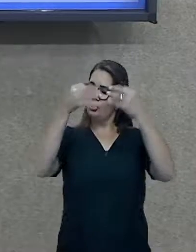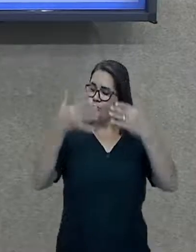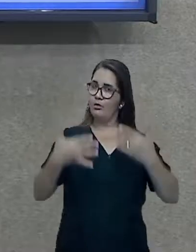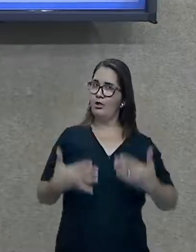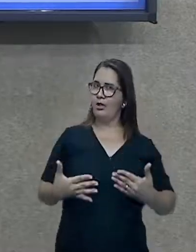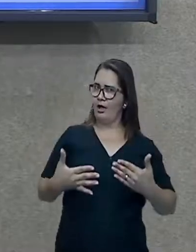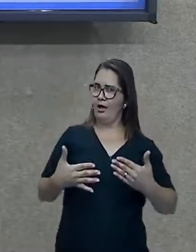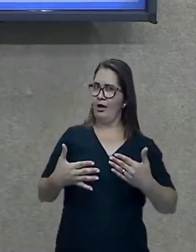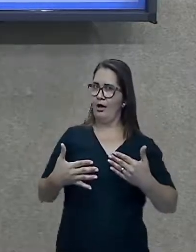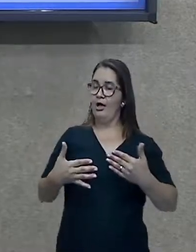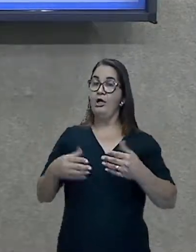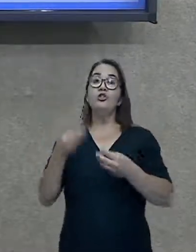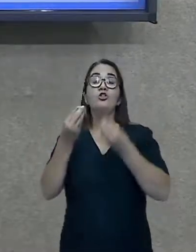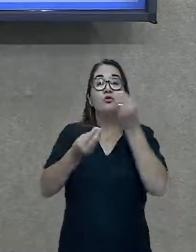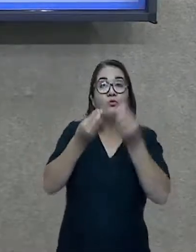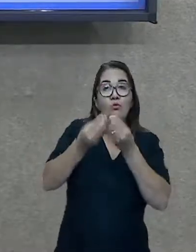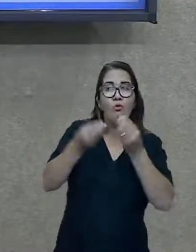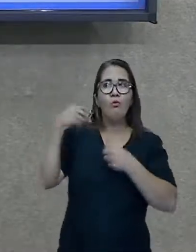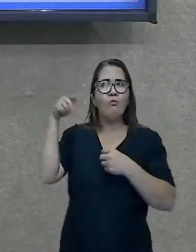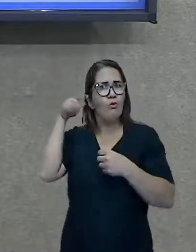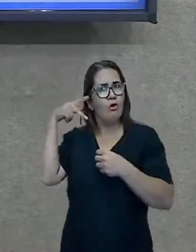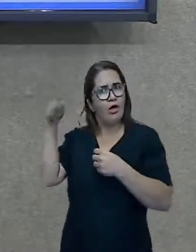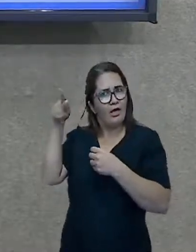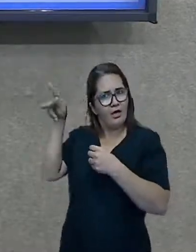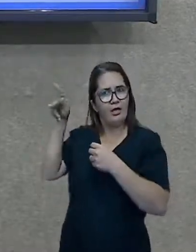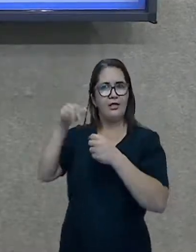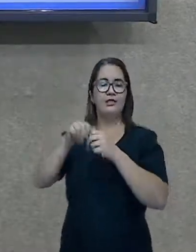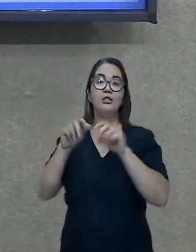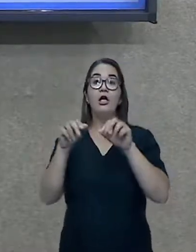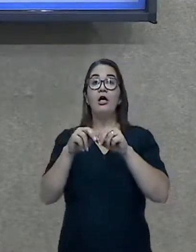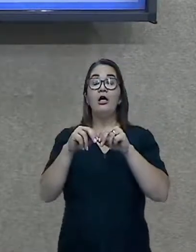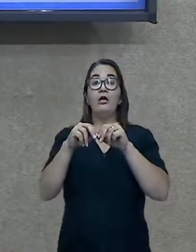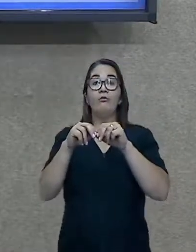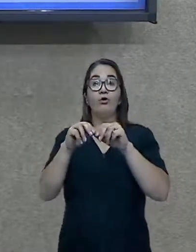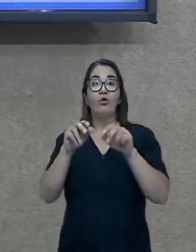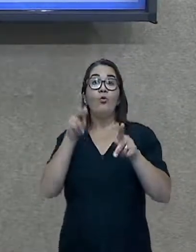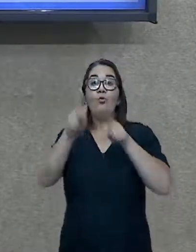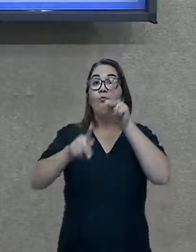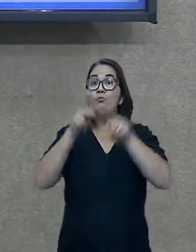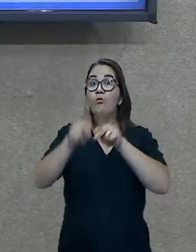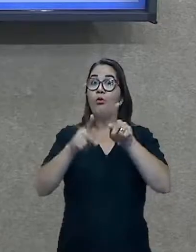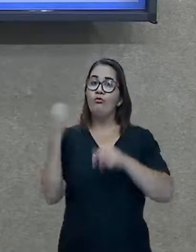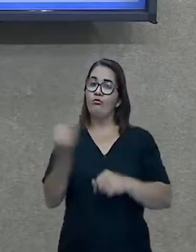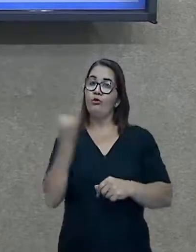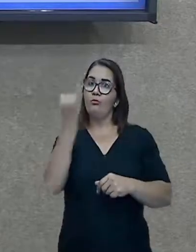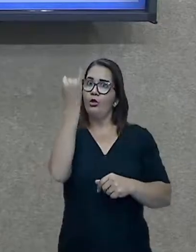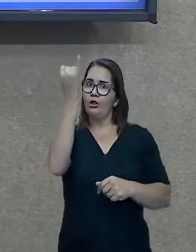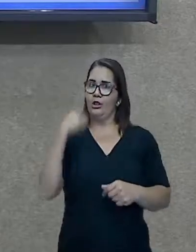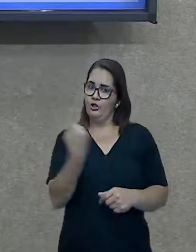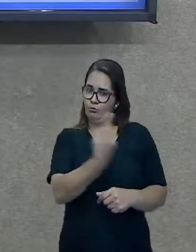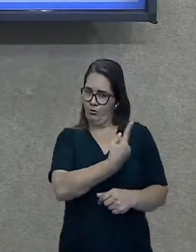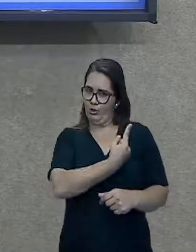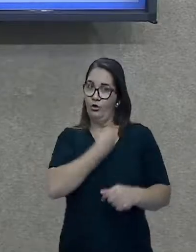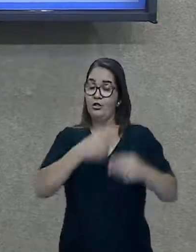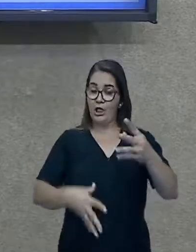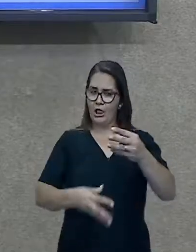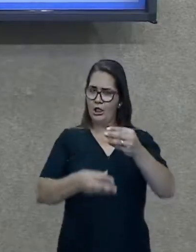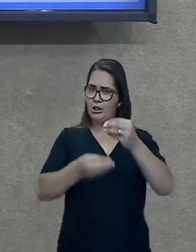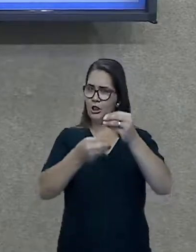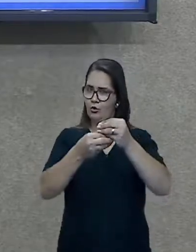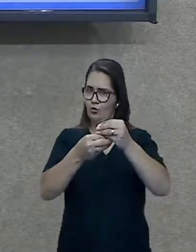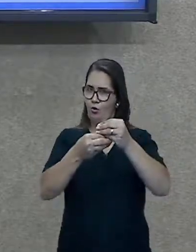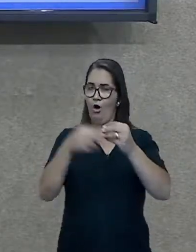nossa cultura no século XIX, vamos falar um pouquinho do século XII, que